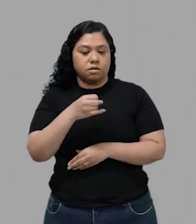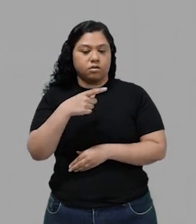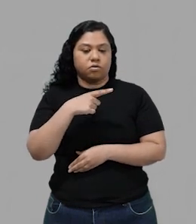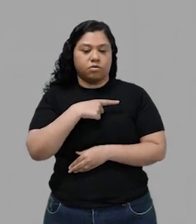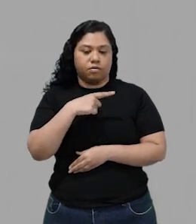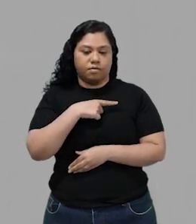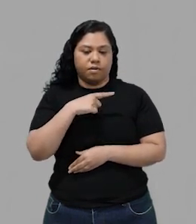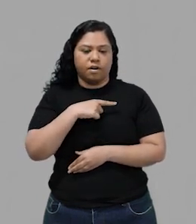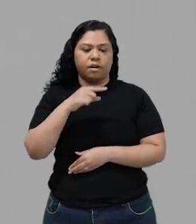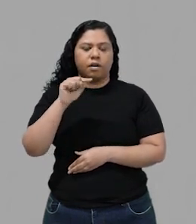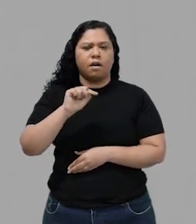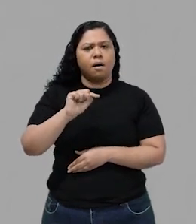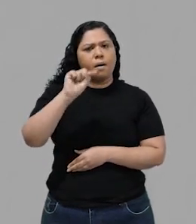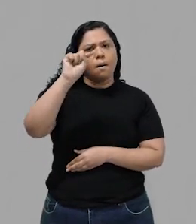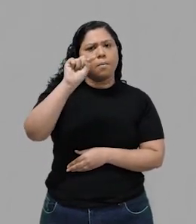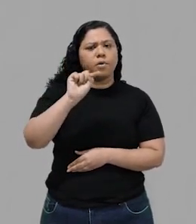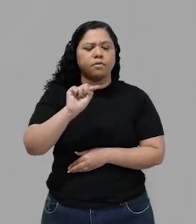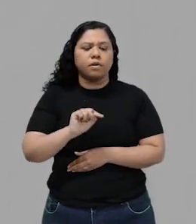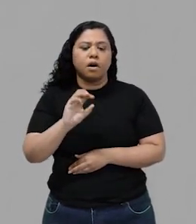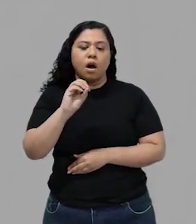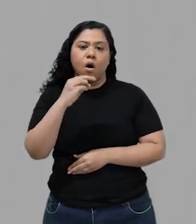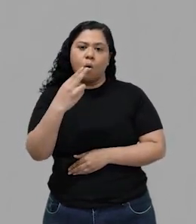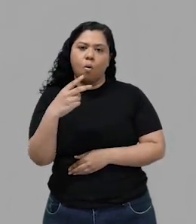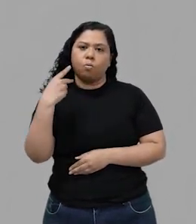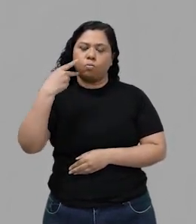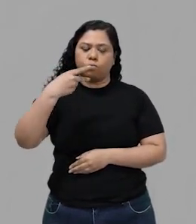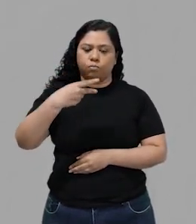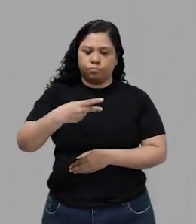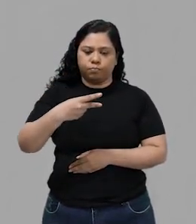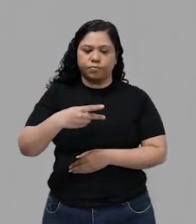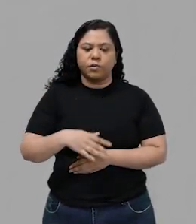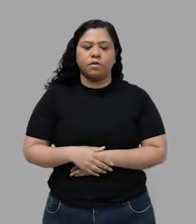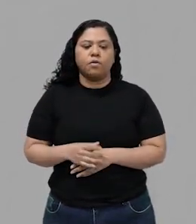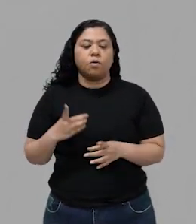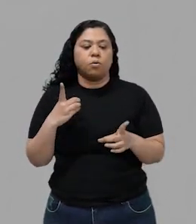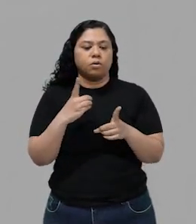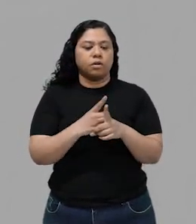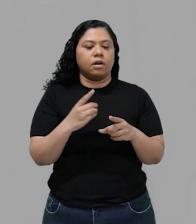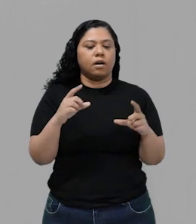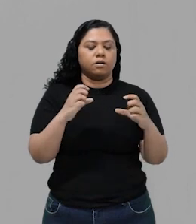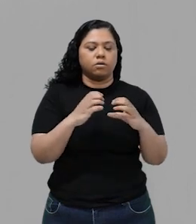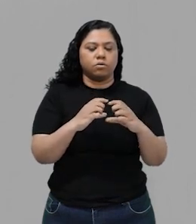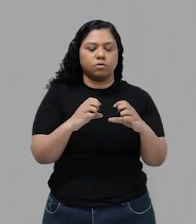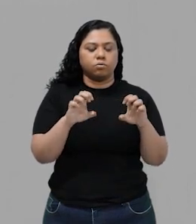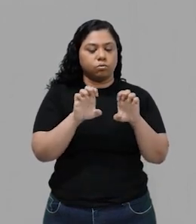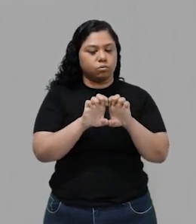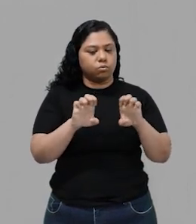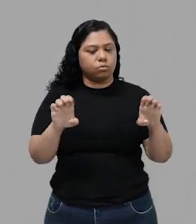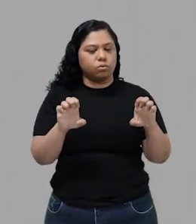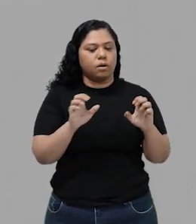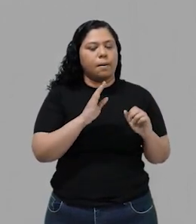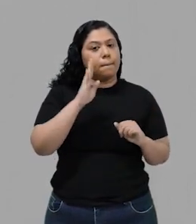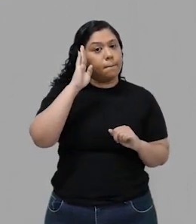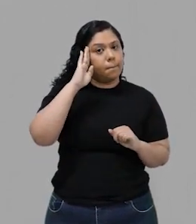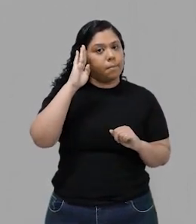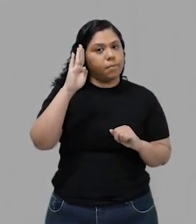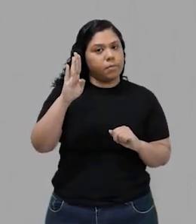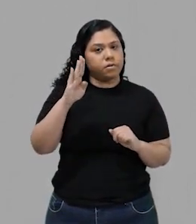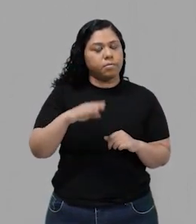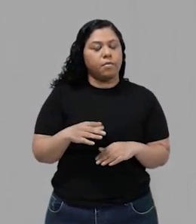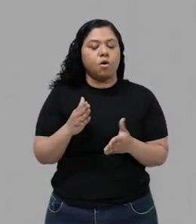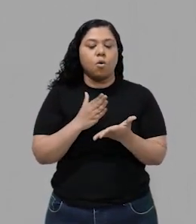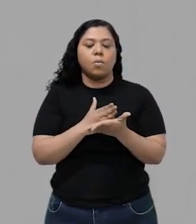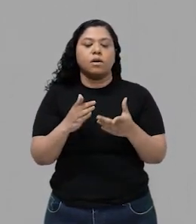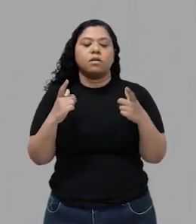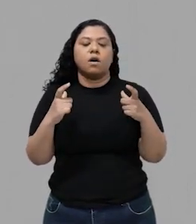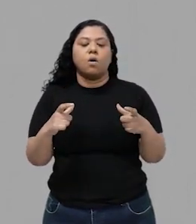ramificação ou insaturação, eu vou determinar a cadeia principal e a numeração vai começar pelo carbono da extremidade que tem